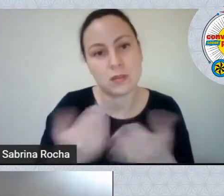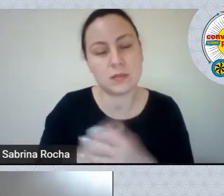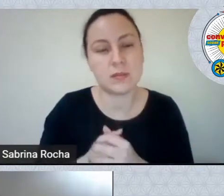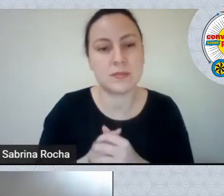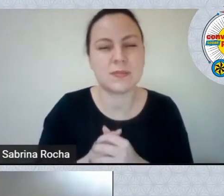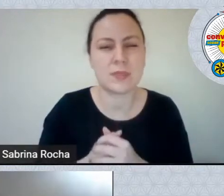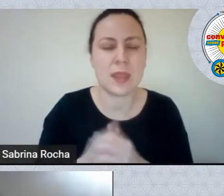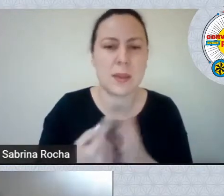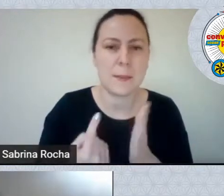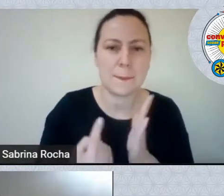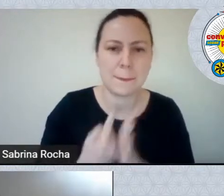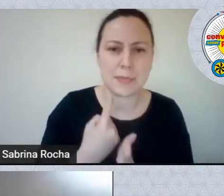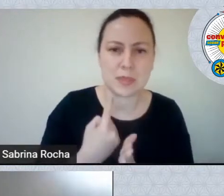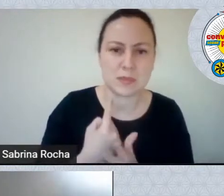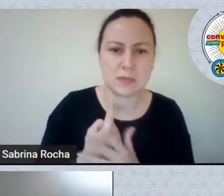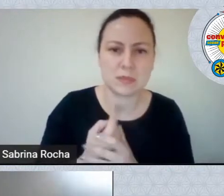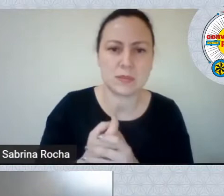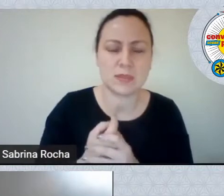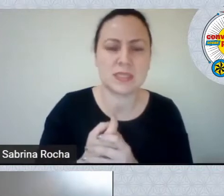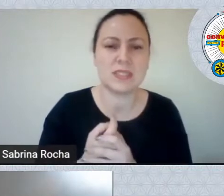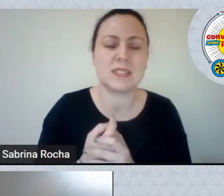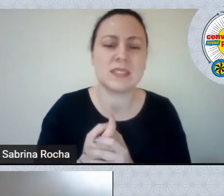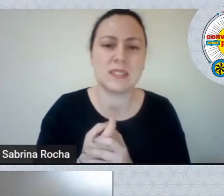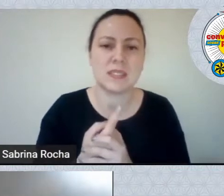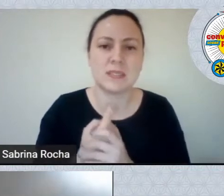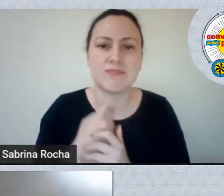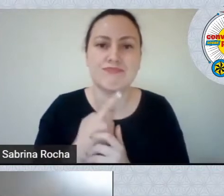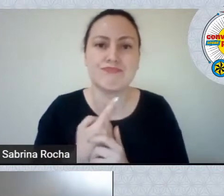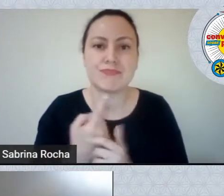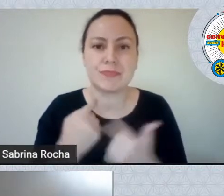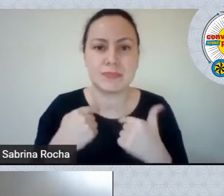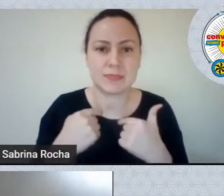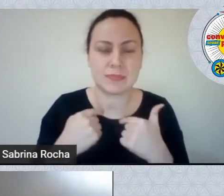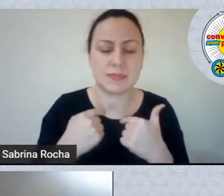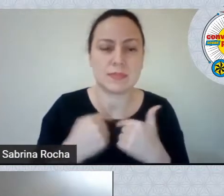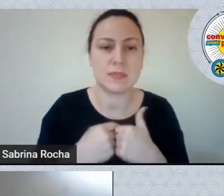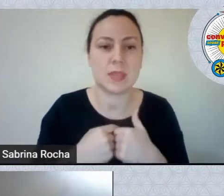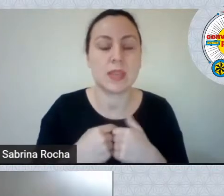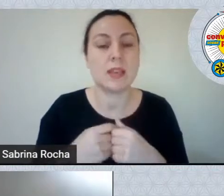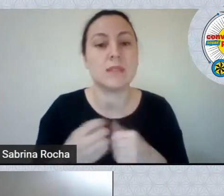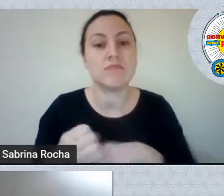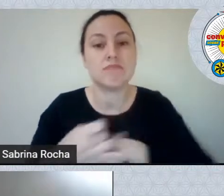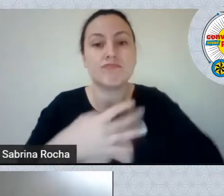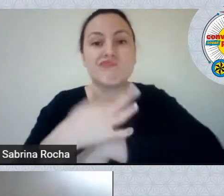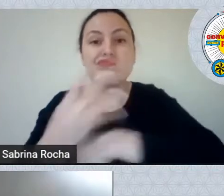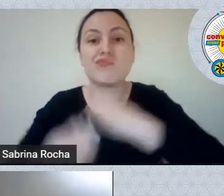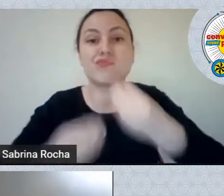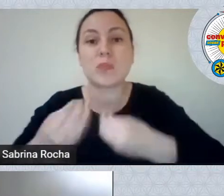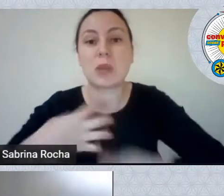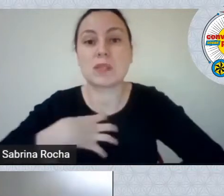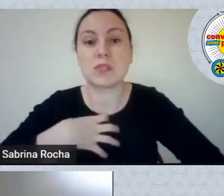pergunta que a gente se fazia pouco, né? O que a gente pode esperar dessas emoções, das nossas emoções